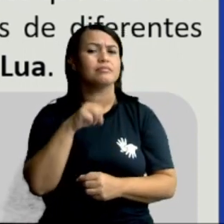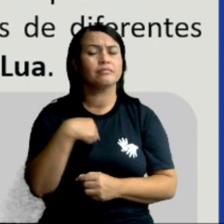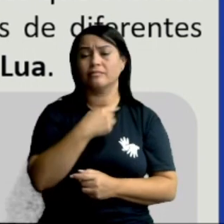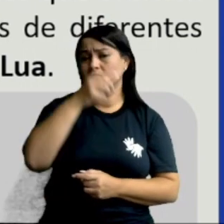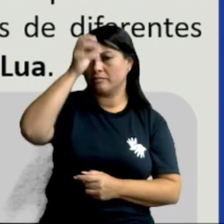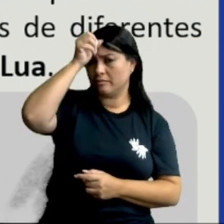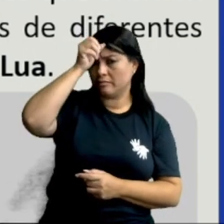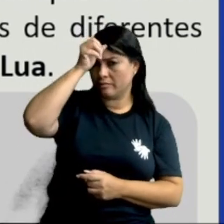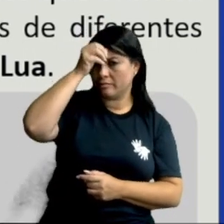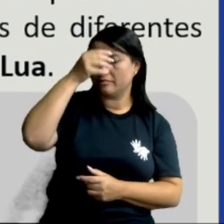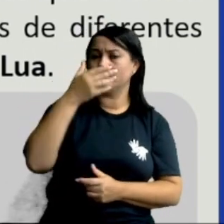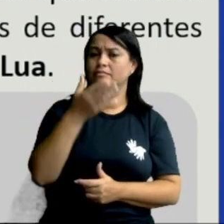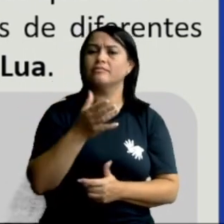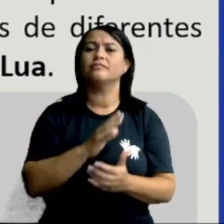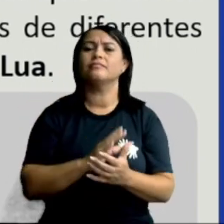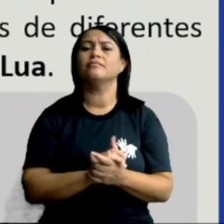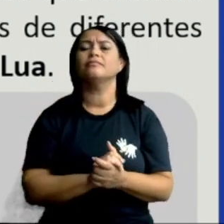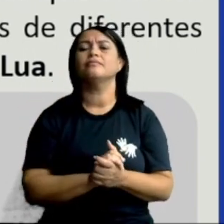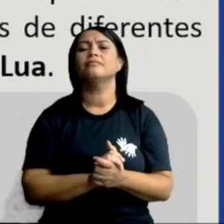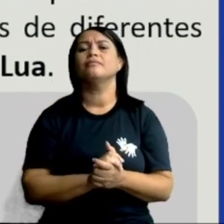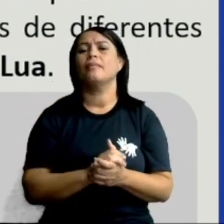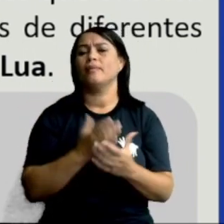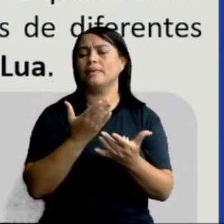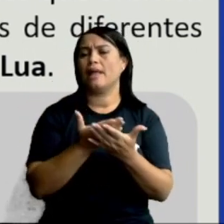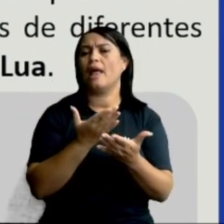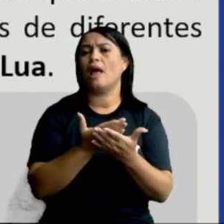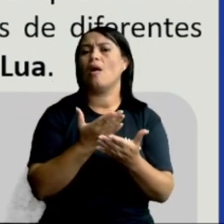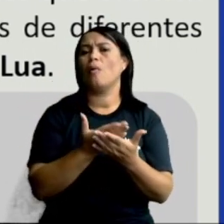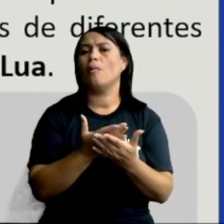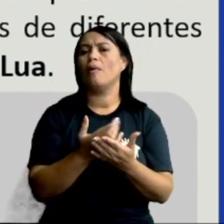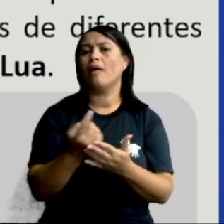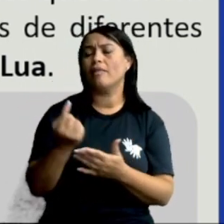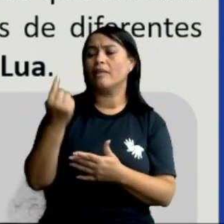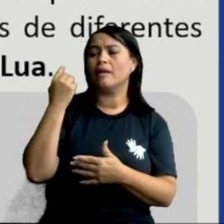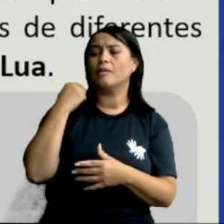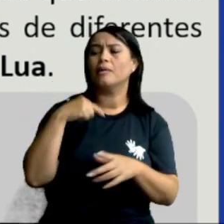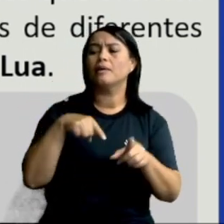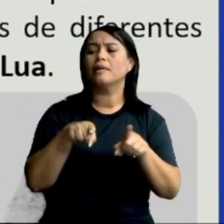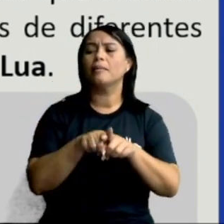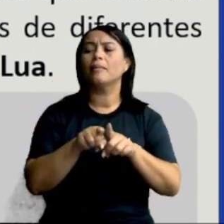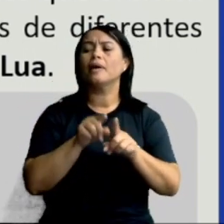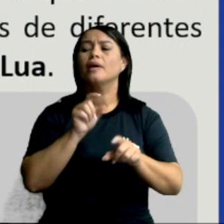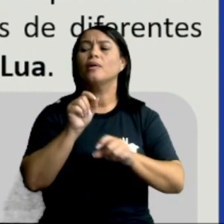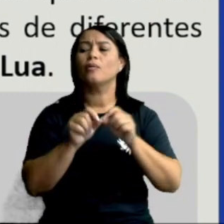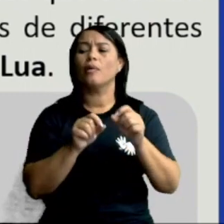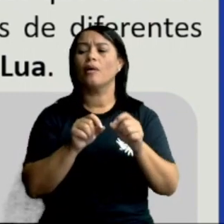muito sobre ele na nossa aula anterior, e